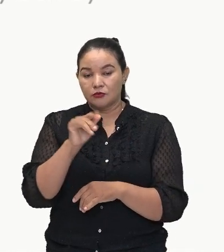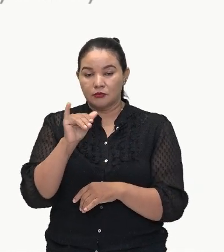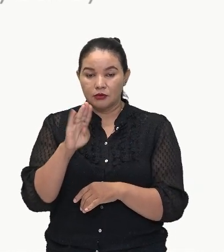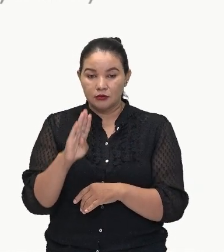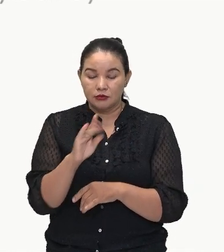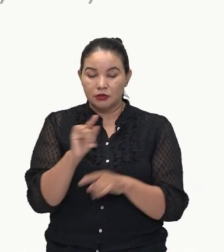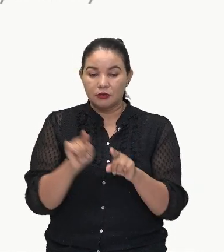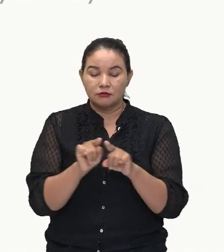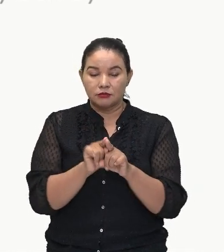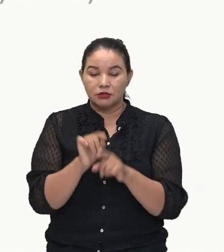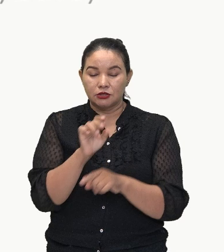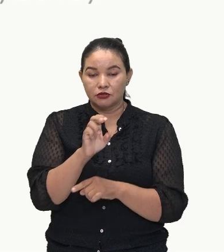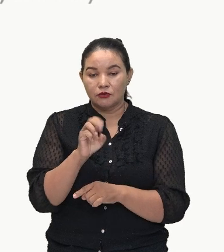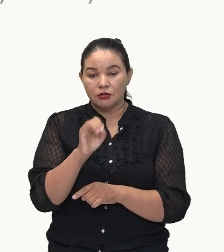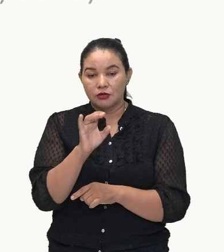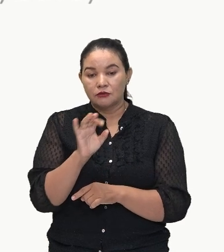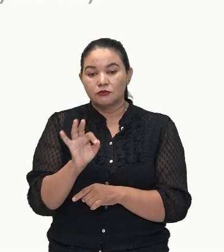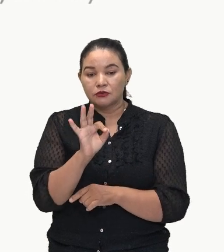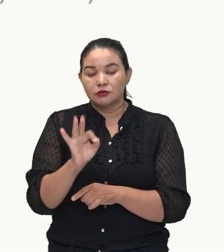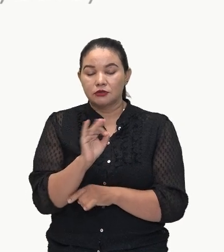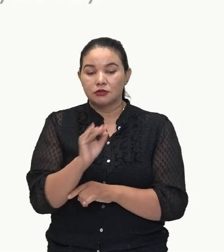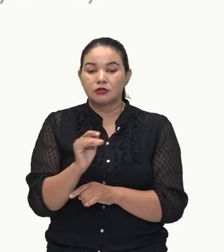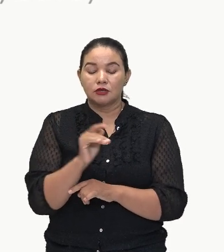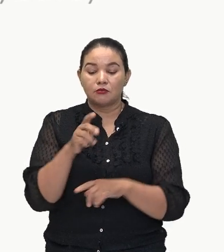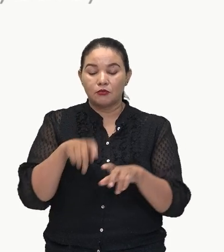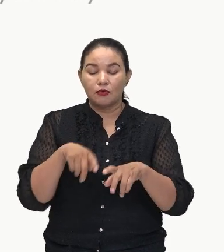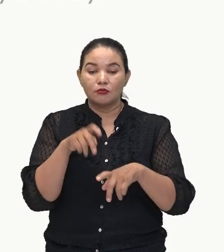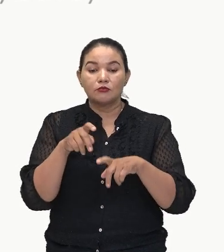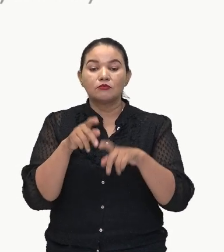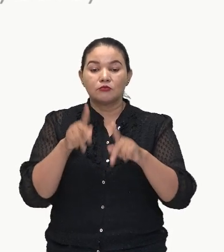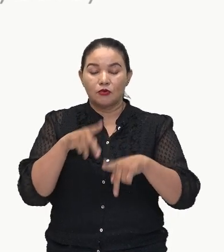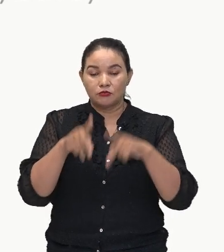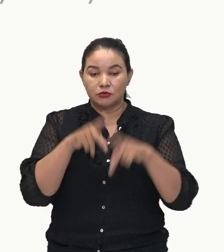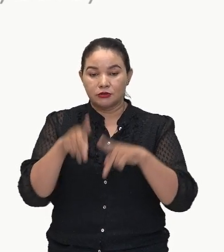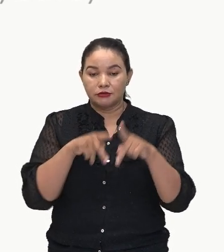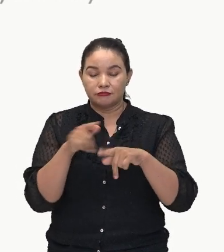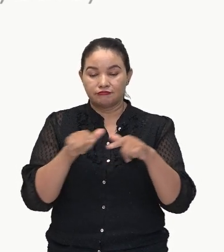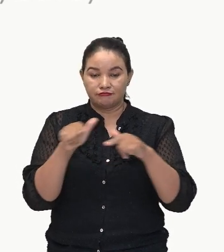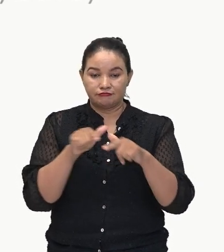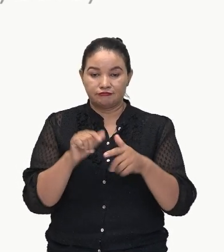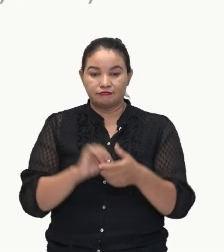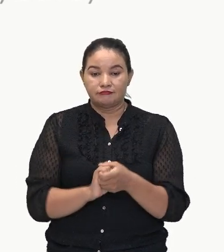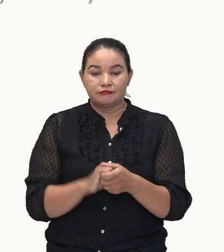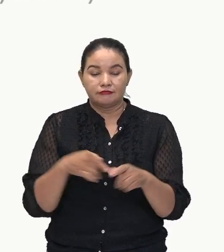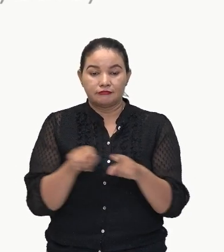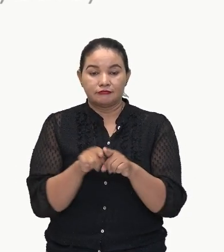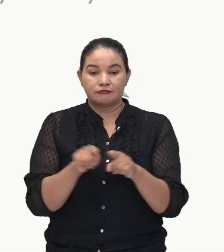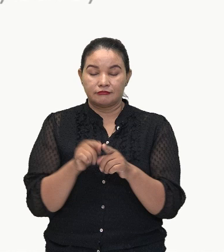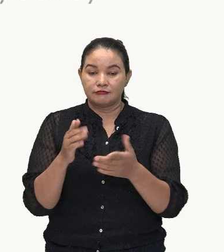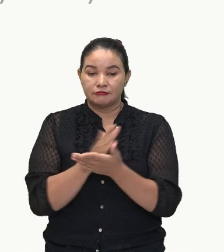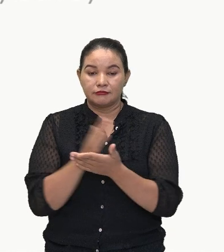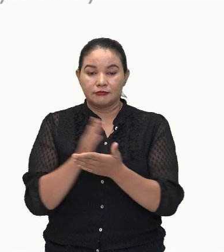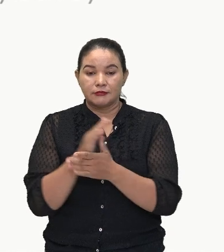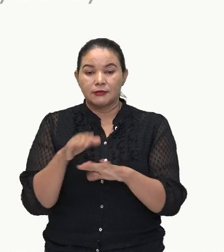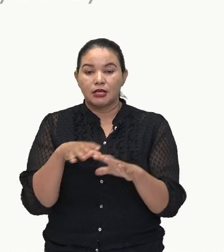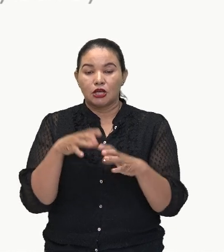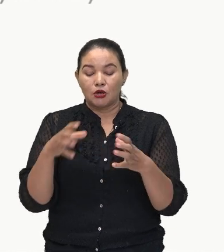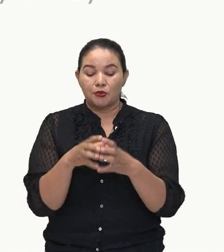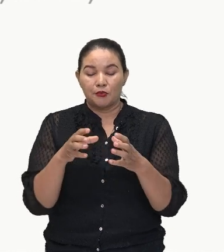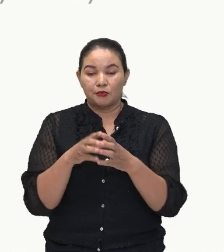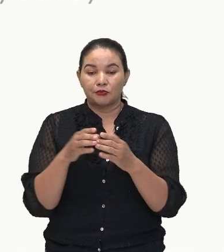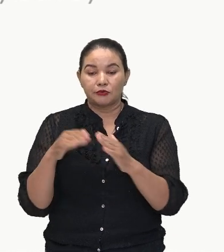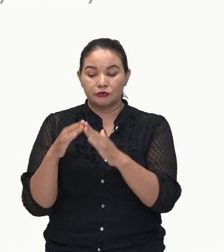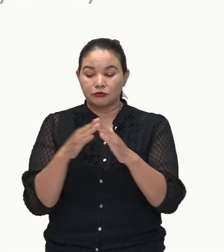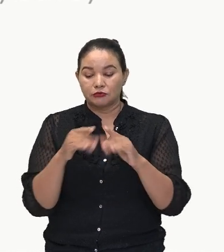emprega 50% da população economicamente ativa. No entanto, a maioria dos agricultores tem pequenas